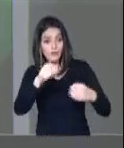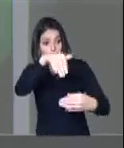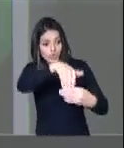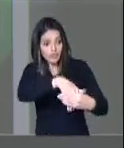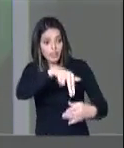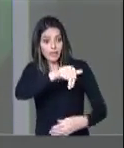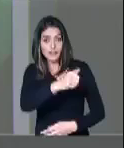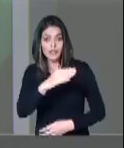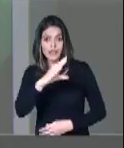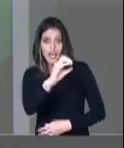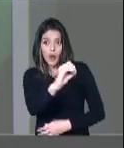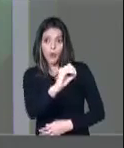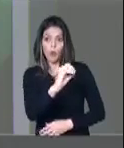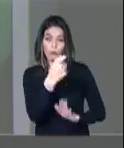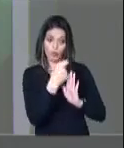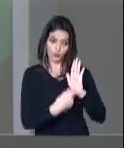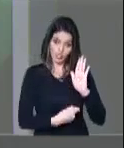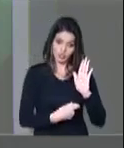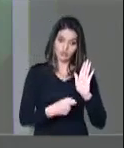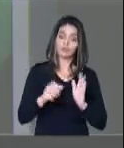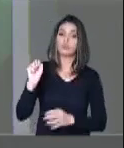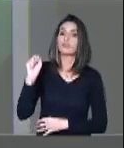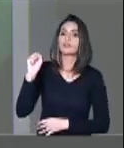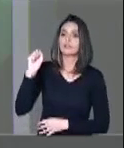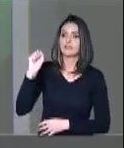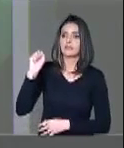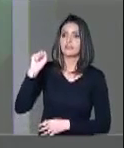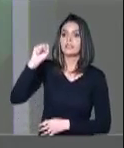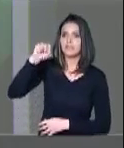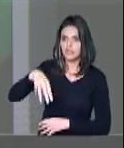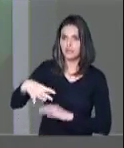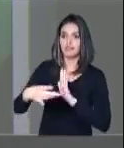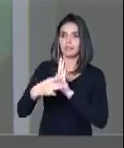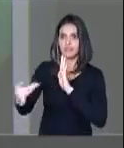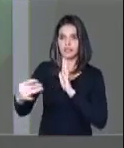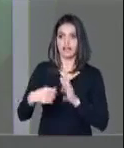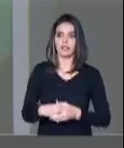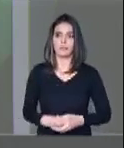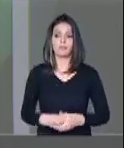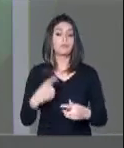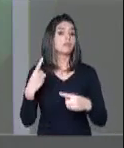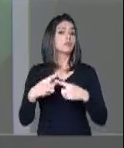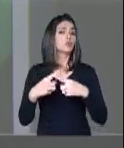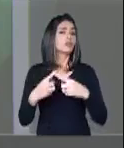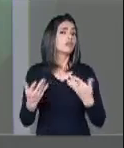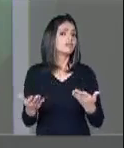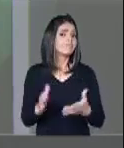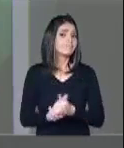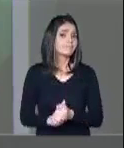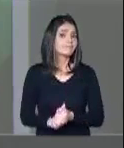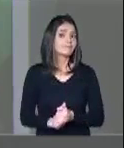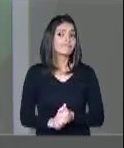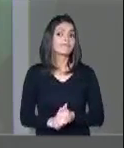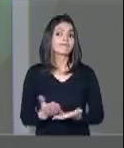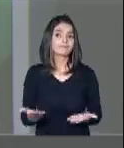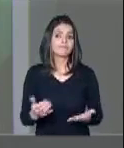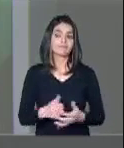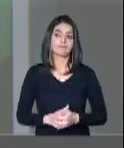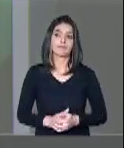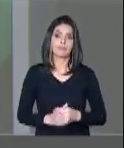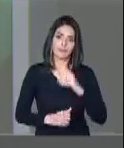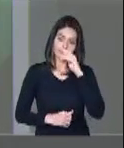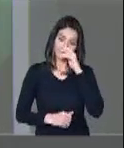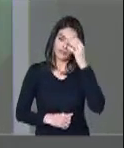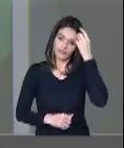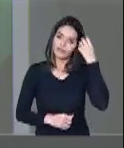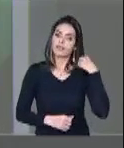não, para o texto e votar a favor desse destaque. Por quê? Como eu falei, é com ele que a gente volta